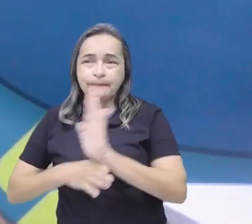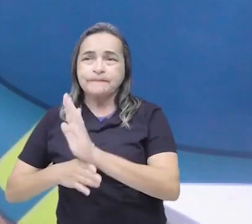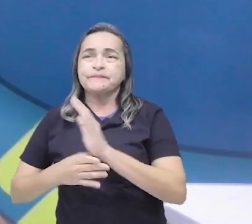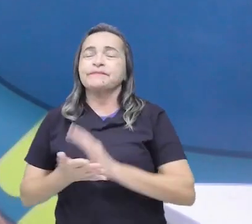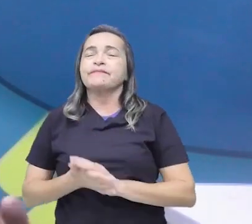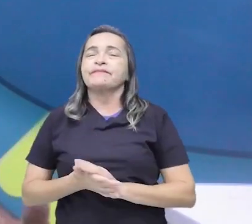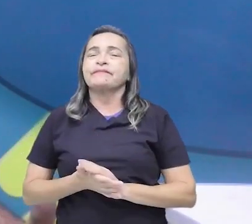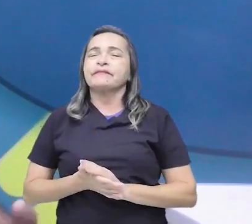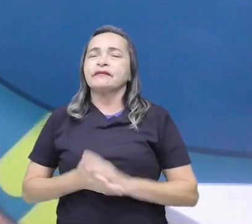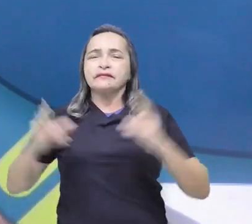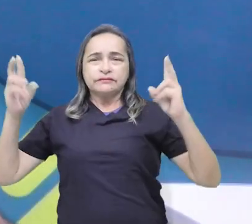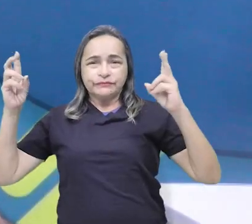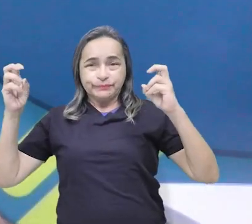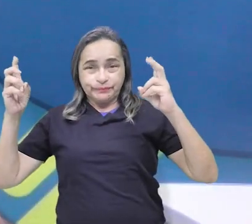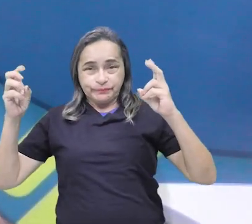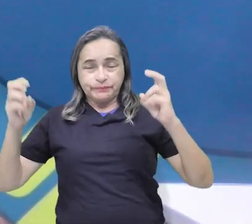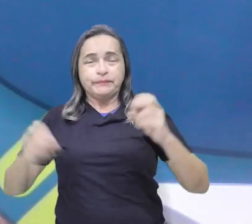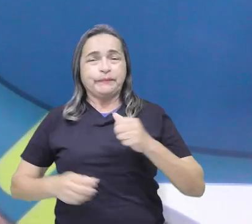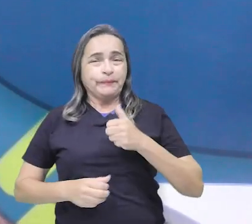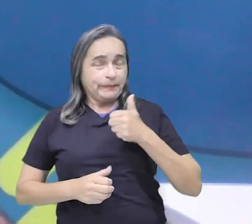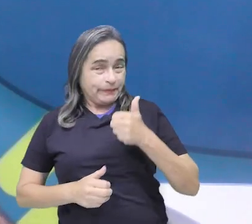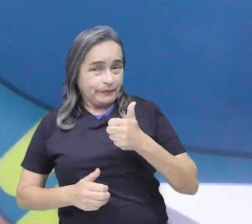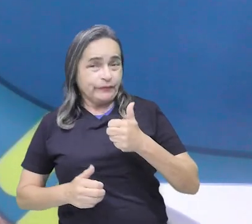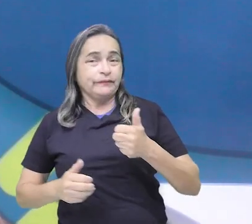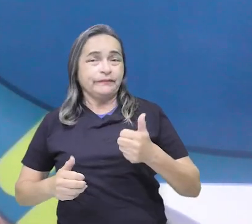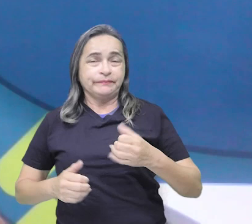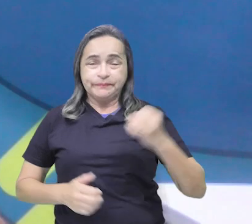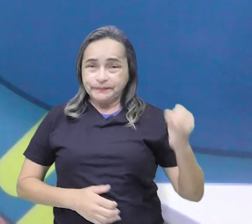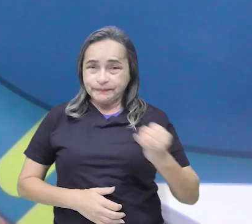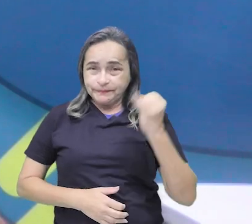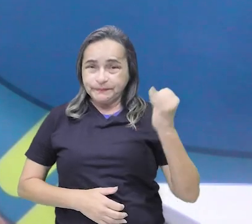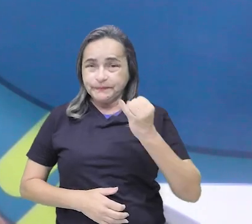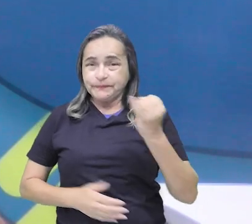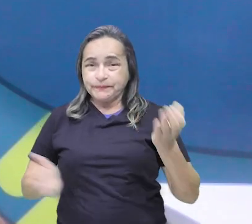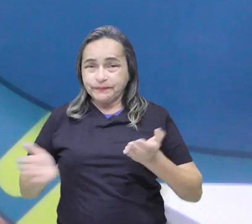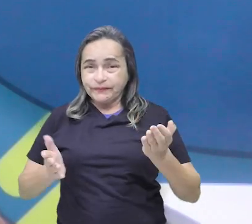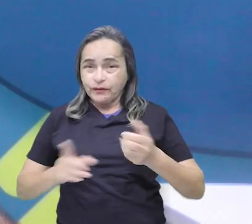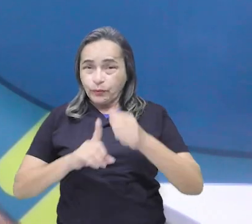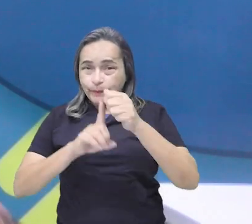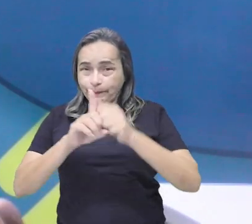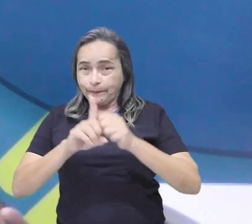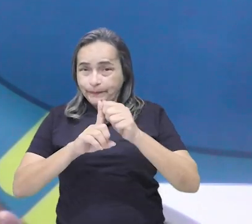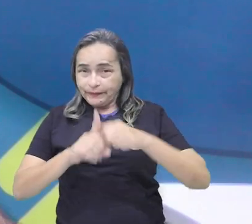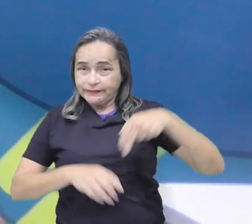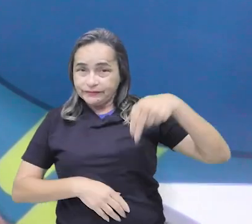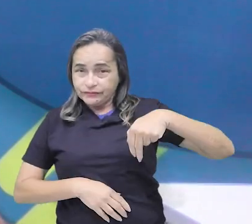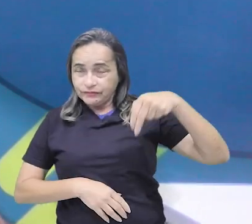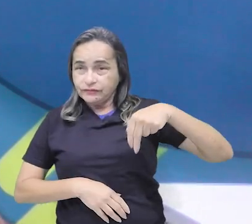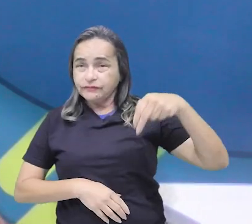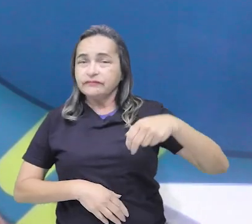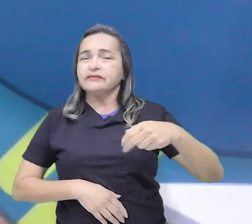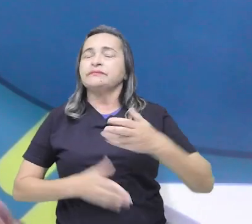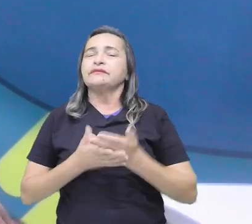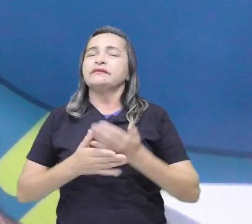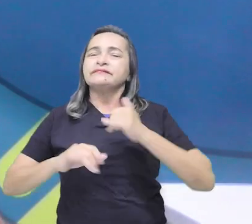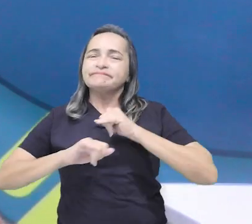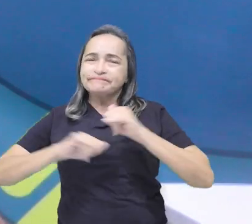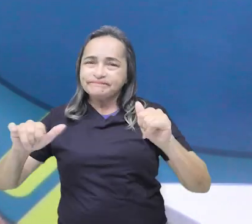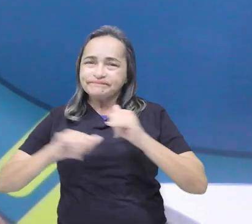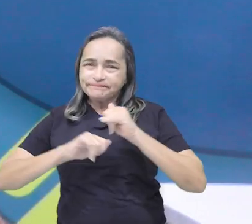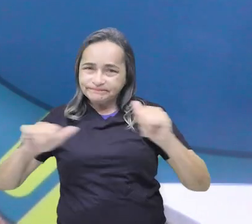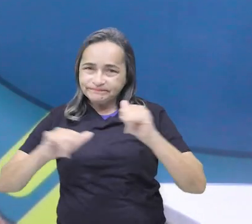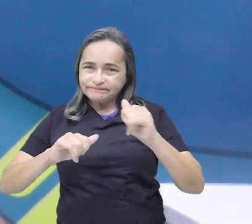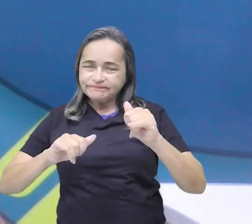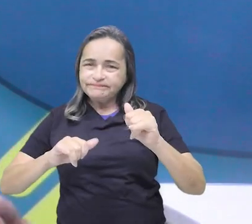pertinente esse tema, principalmente agora, né, nesse mês de novembro, em que nós divulgamos e nos preparamos para